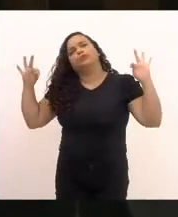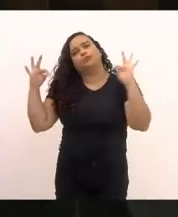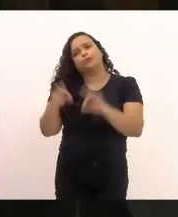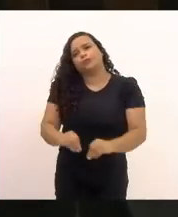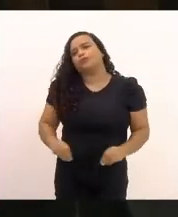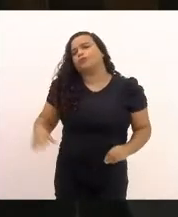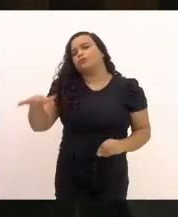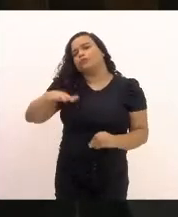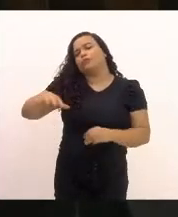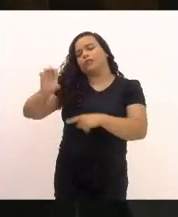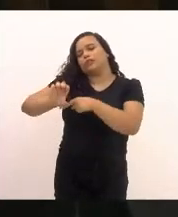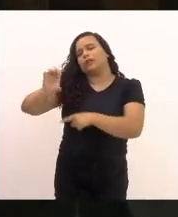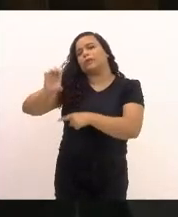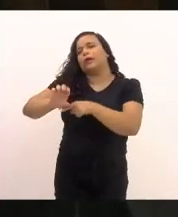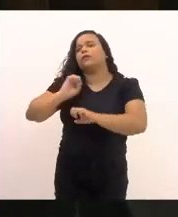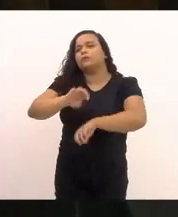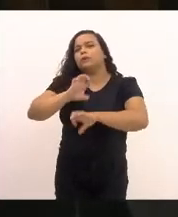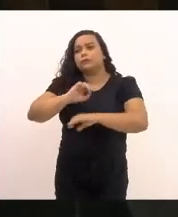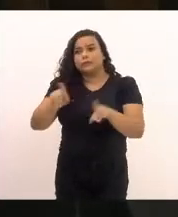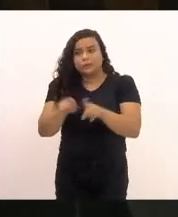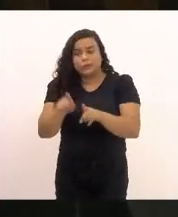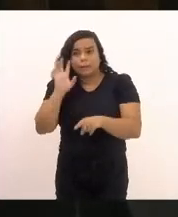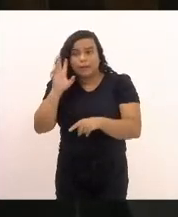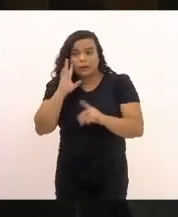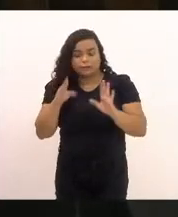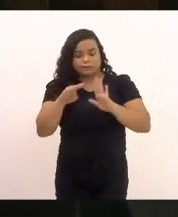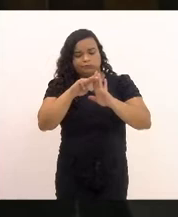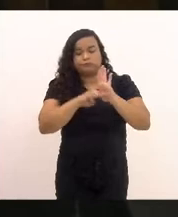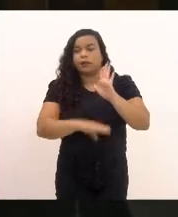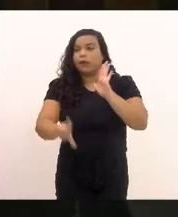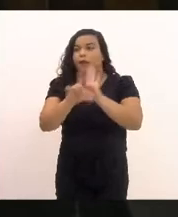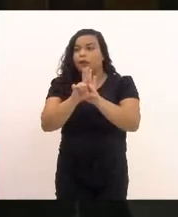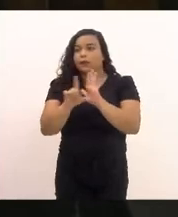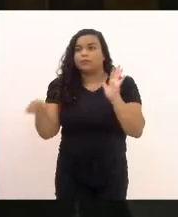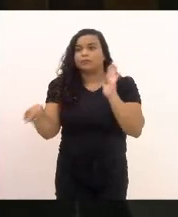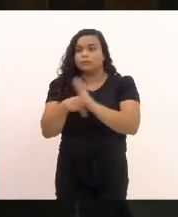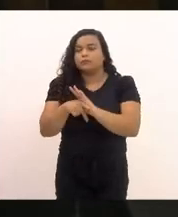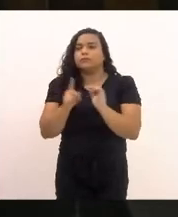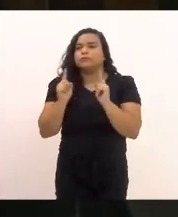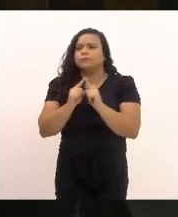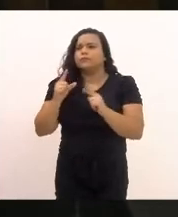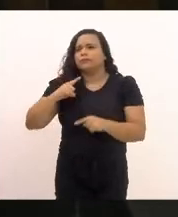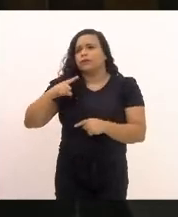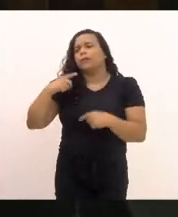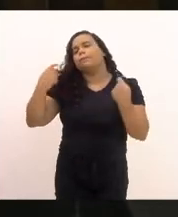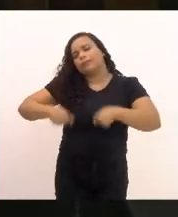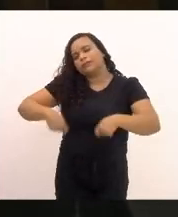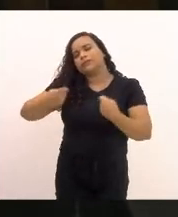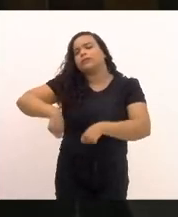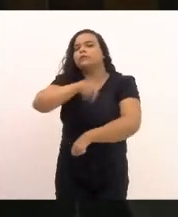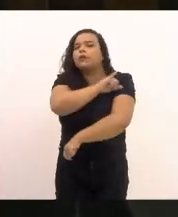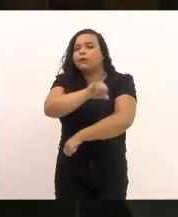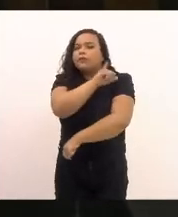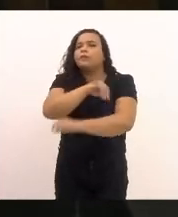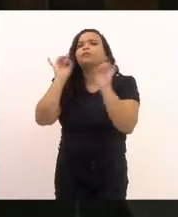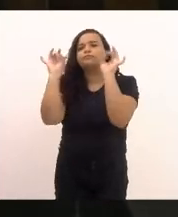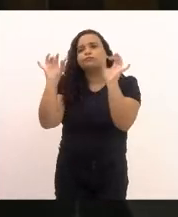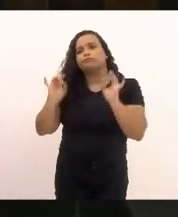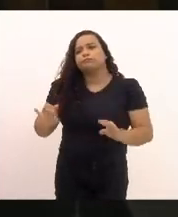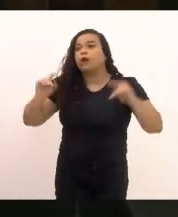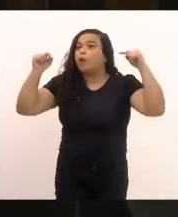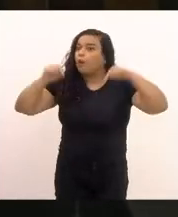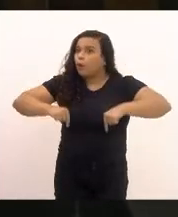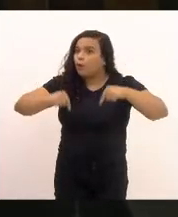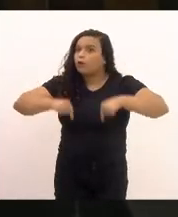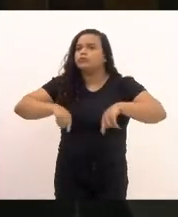Rede Estadual de Educação, como prevê a legislação, portanto, é preciso que o Rio de Janeiro cumpra. Hoje mesmo, para que